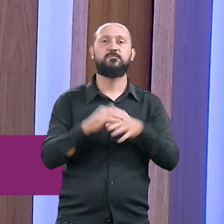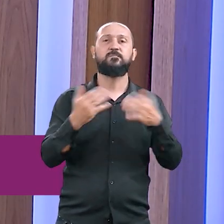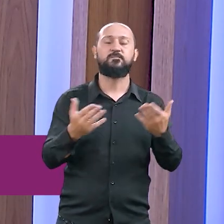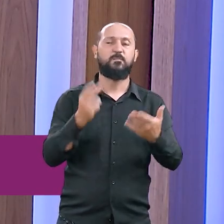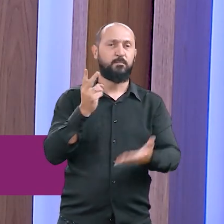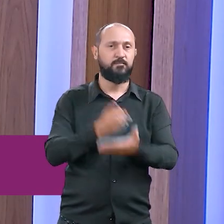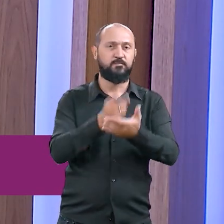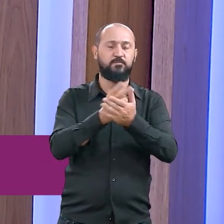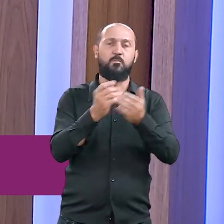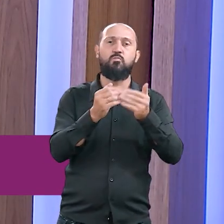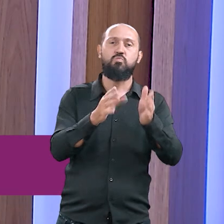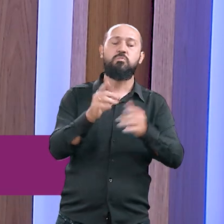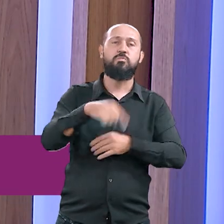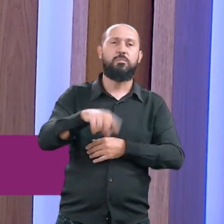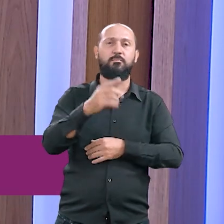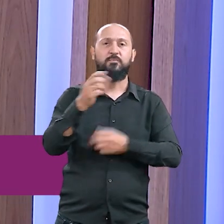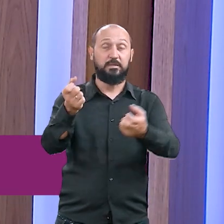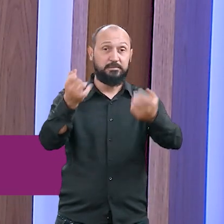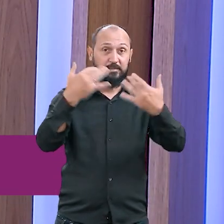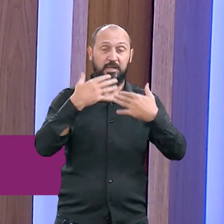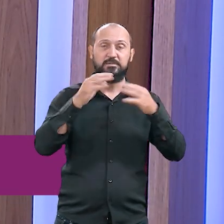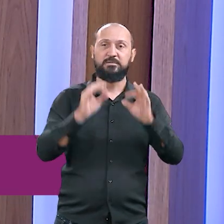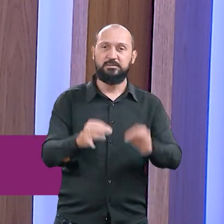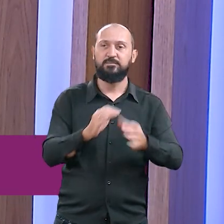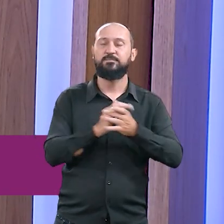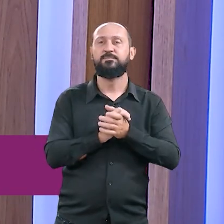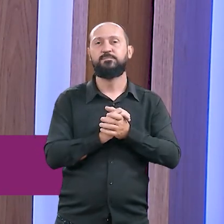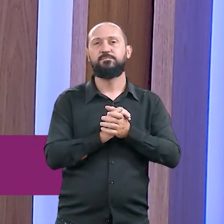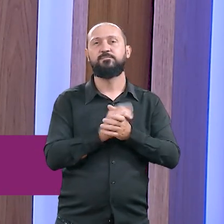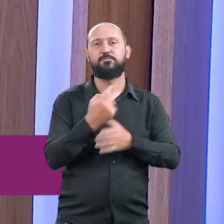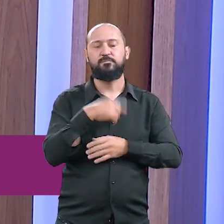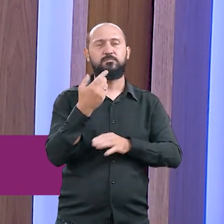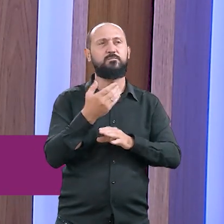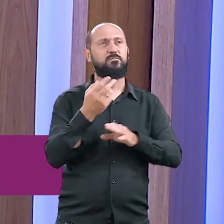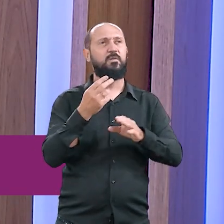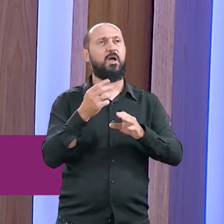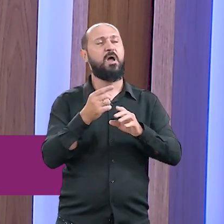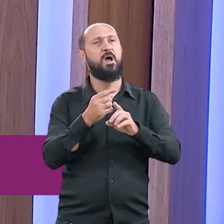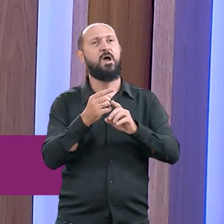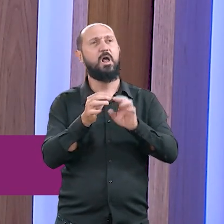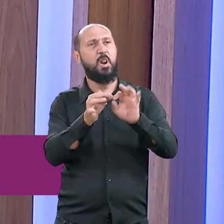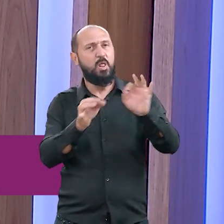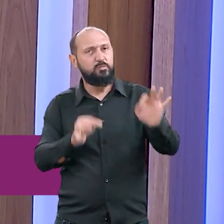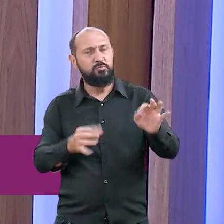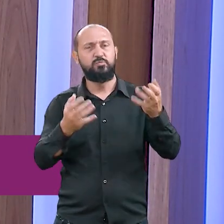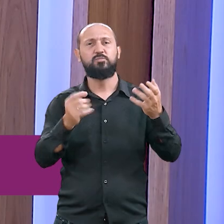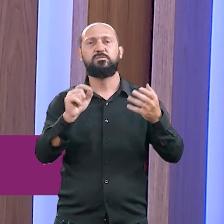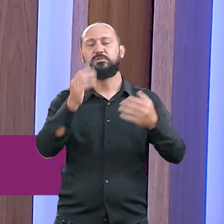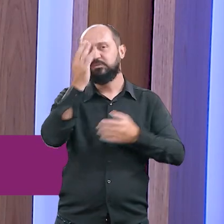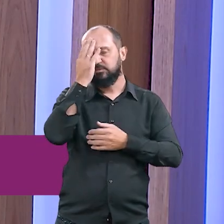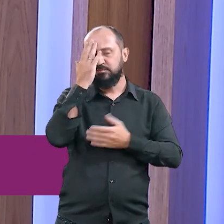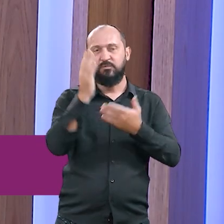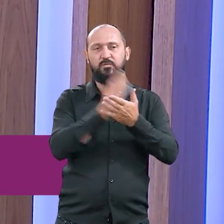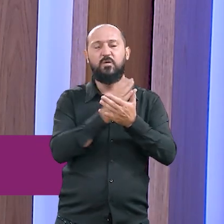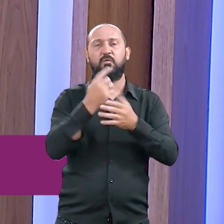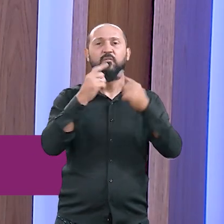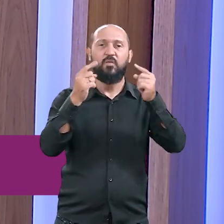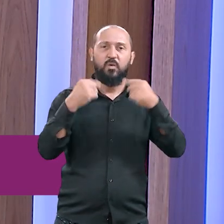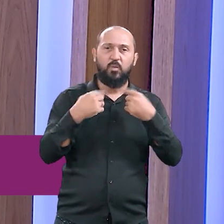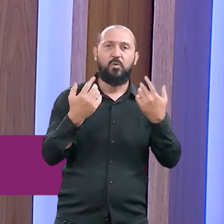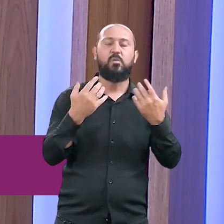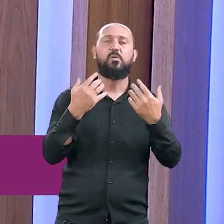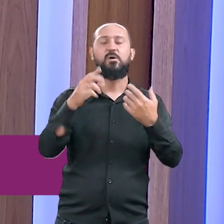tudo acontece por, adivinha qual tecnologia? Qual? Inteligência artificial. Né? Então a inteligência artificial é que faz a identificação